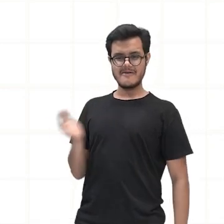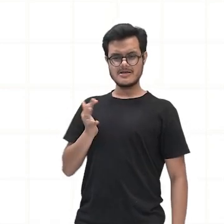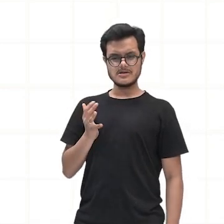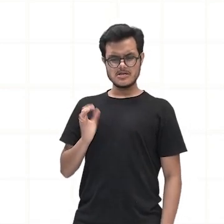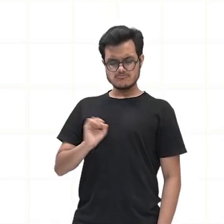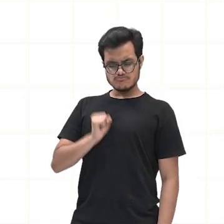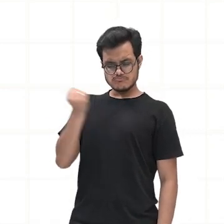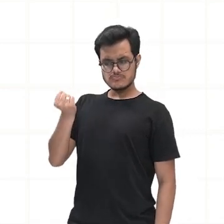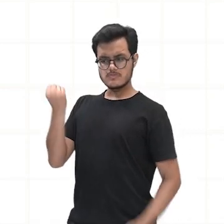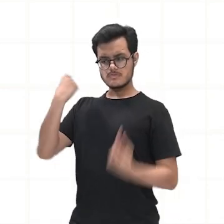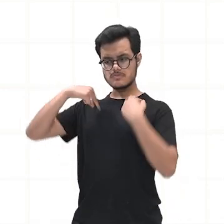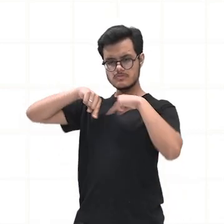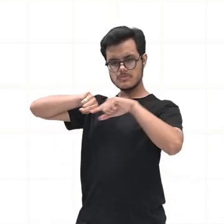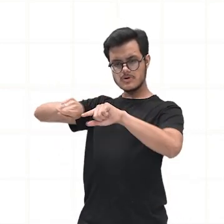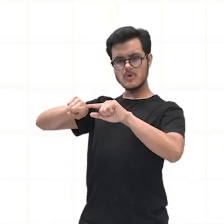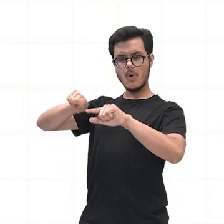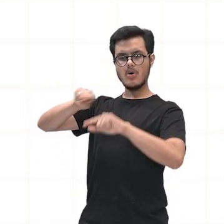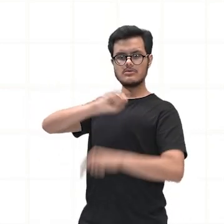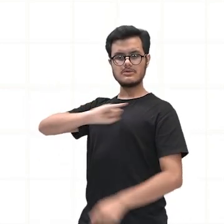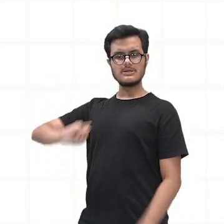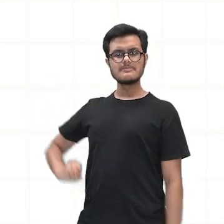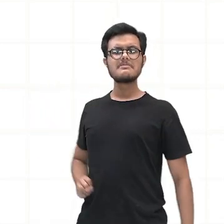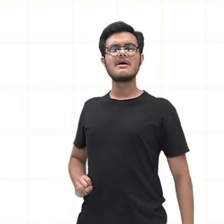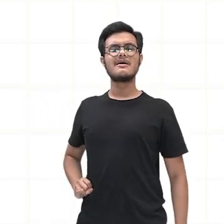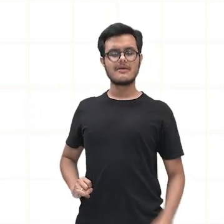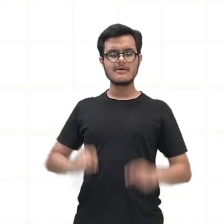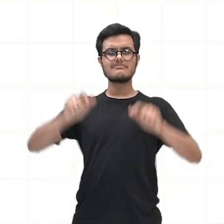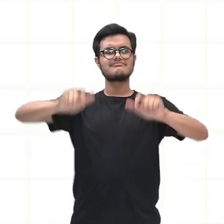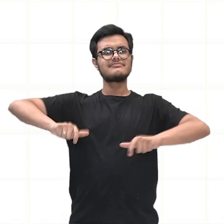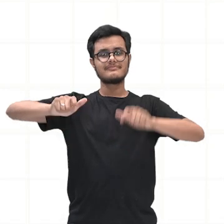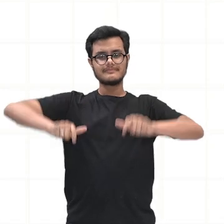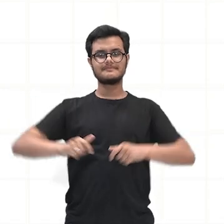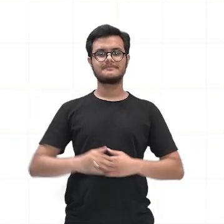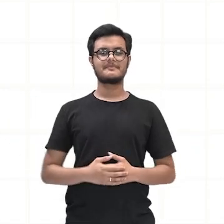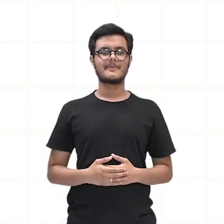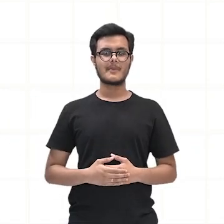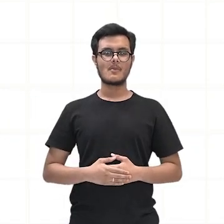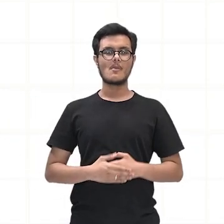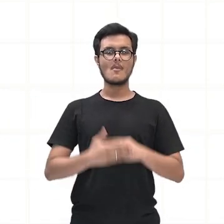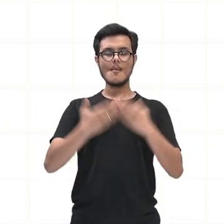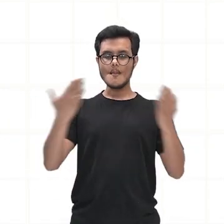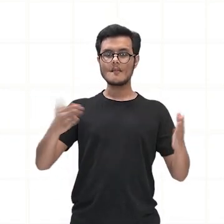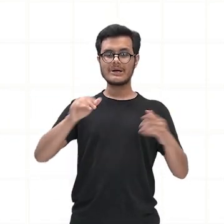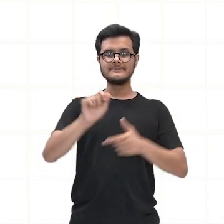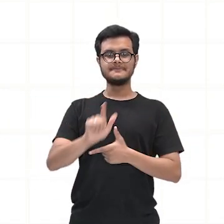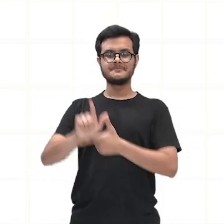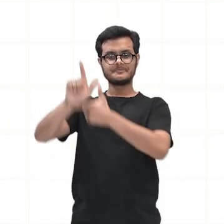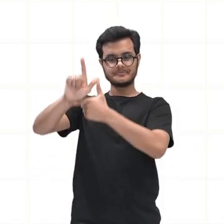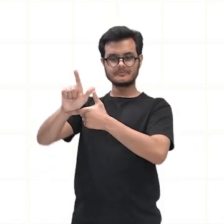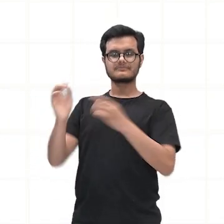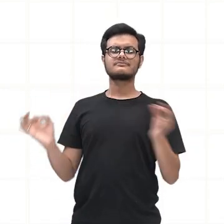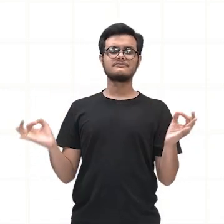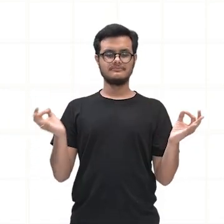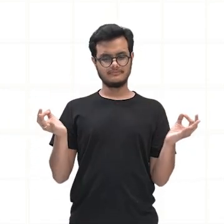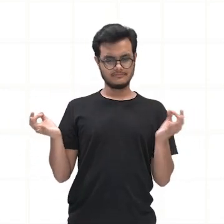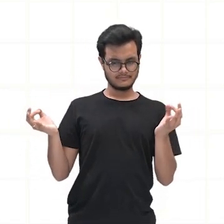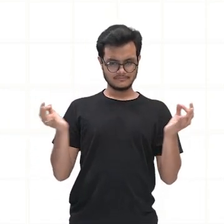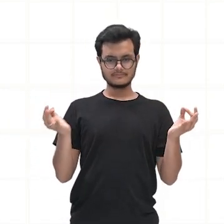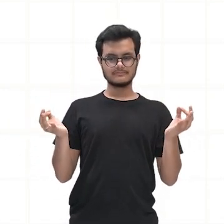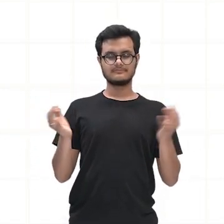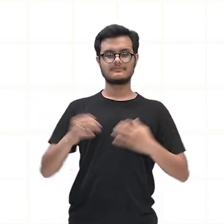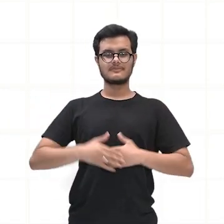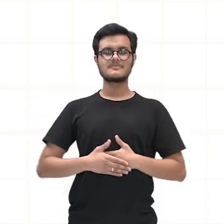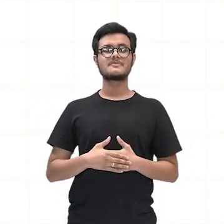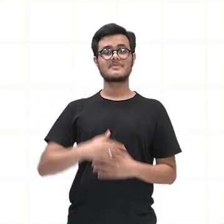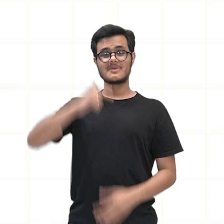resultando em diversas revoltas em várias regiões do Império. As revoltas eram lideradas por monges, afinal de contas